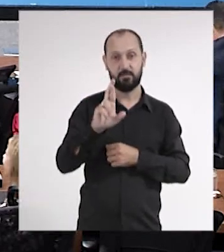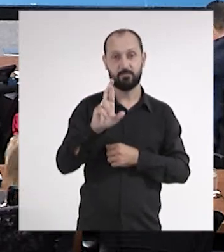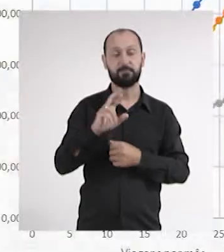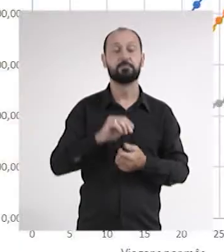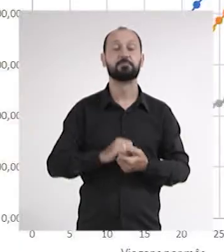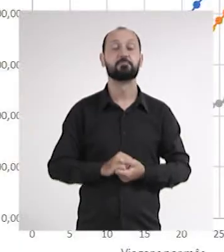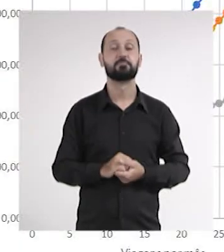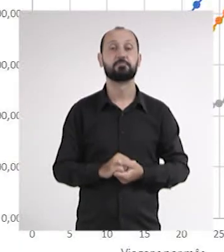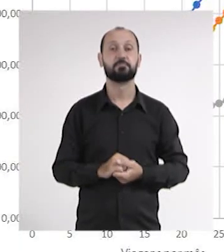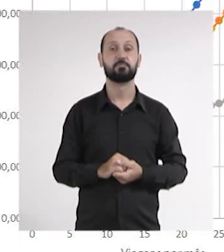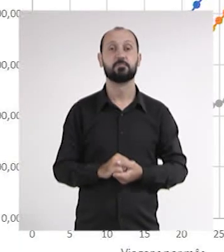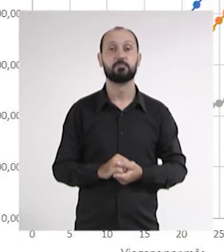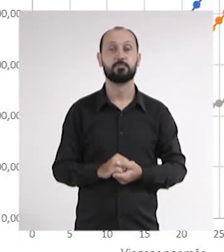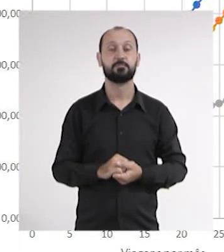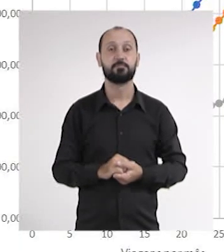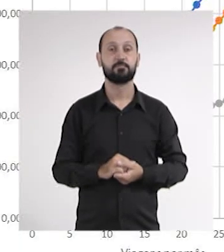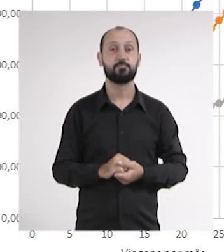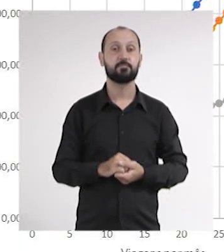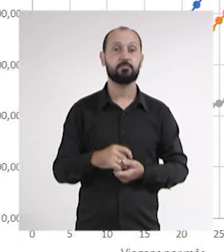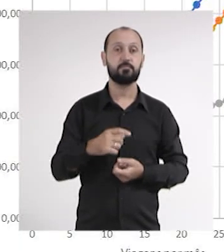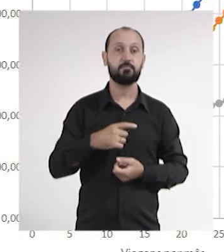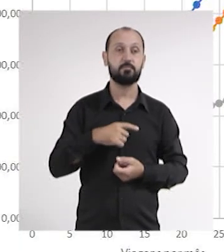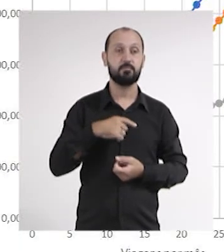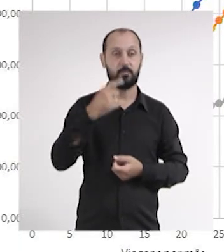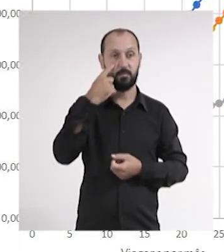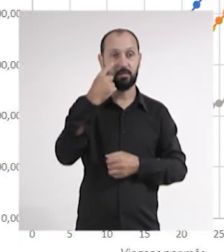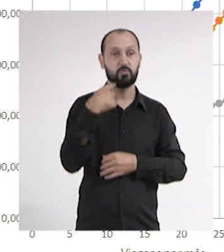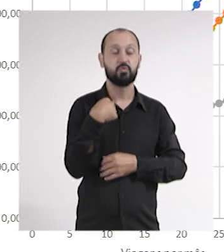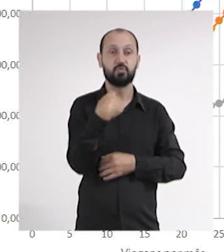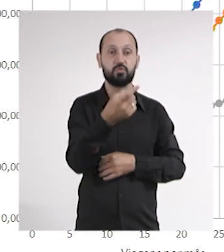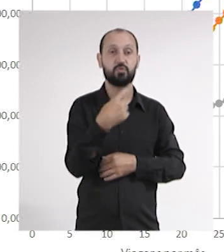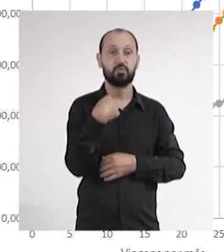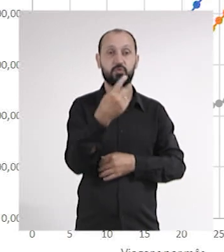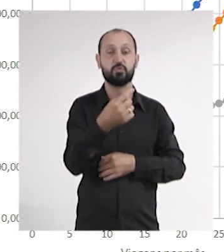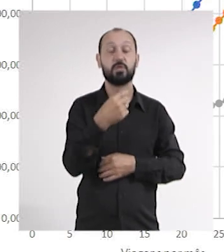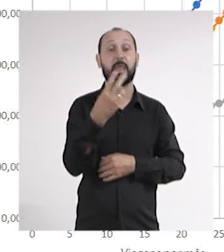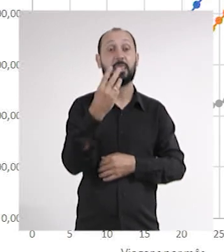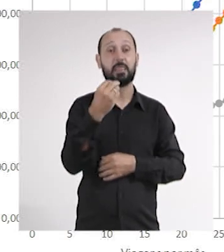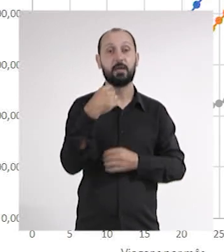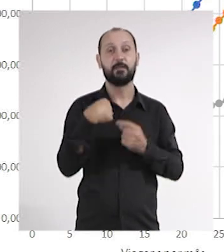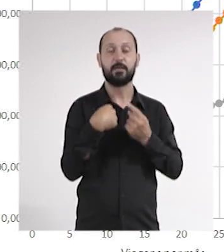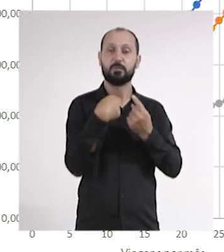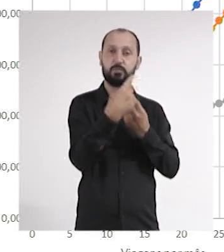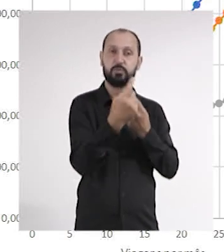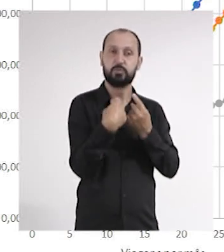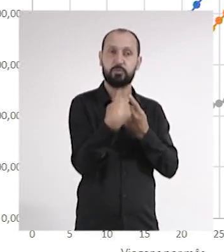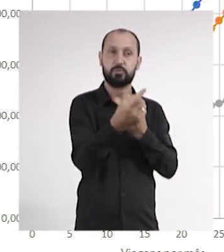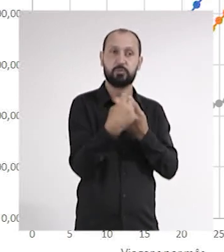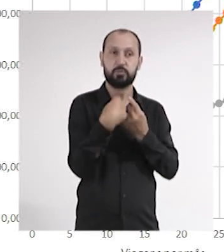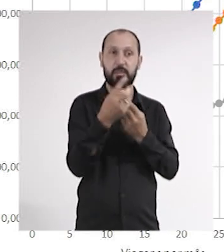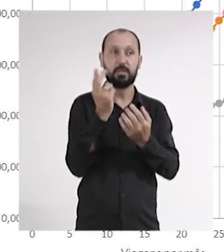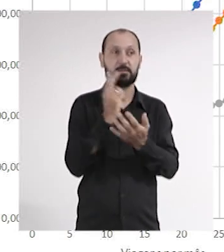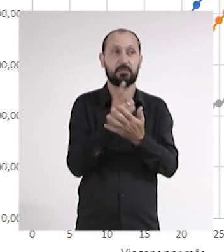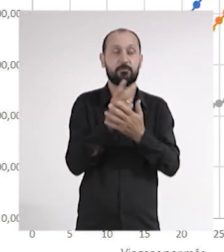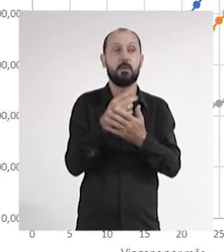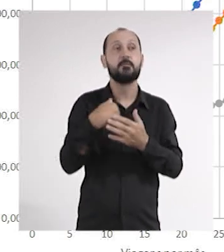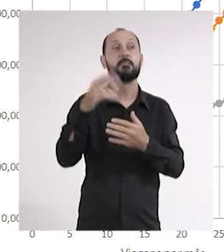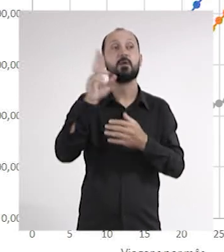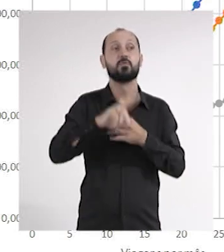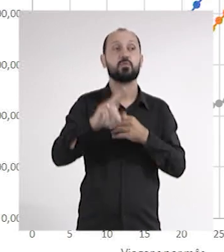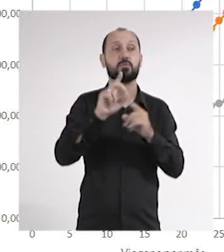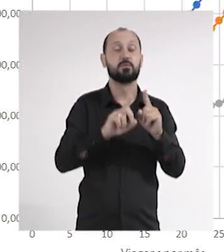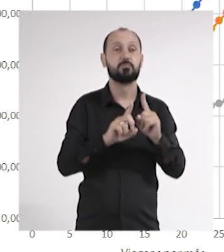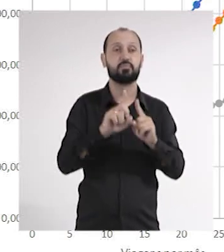19,02. Na ocorrência de 30 viagens, por exemplo, o desconto de usuário frequente é progressivo. Quanto mais,